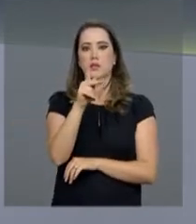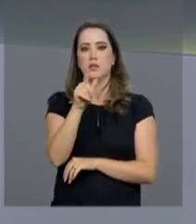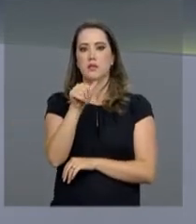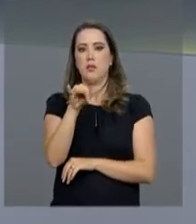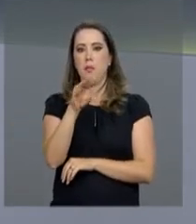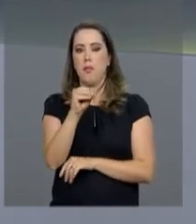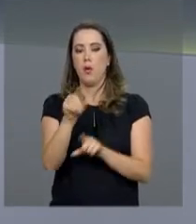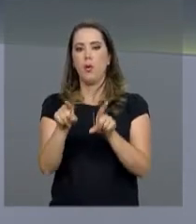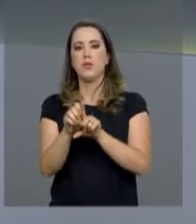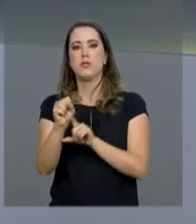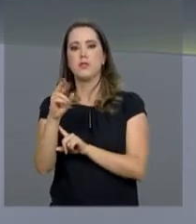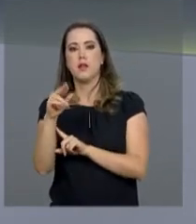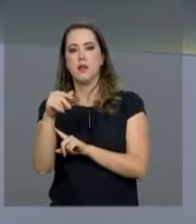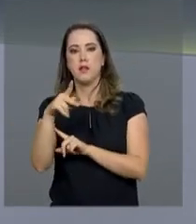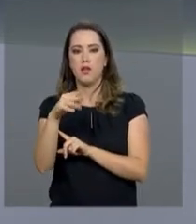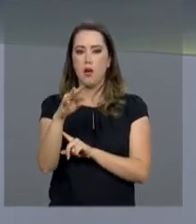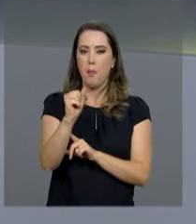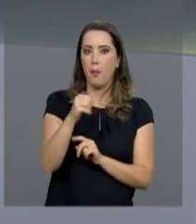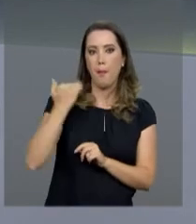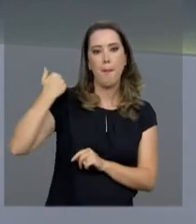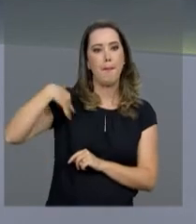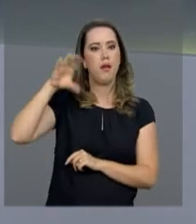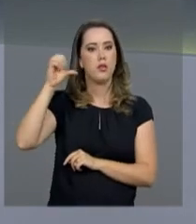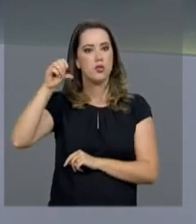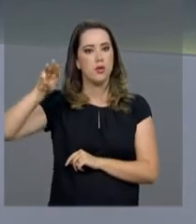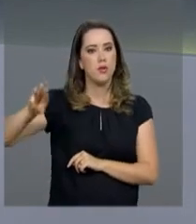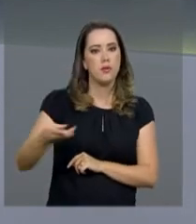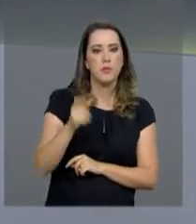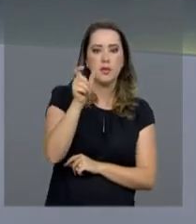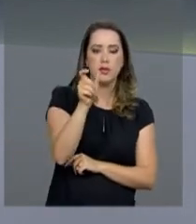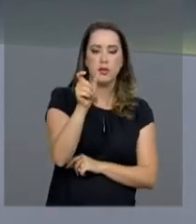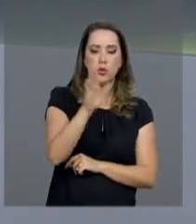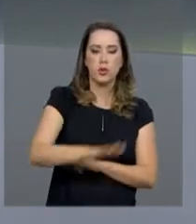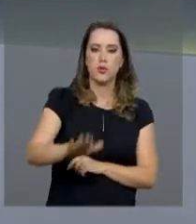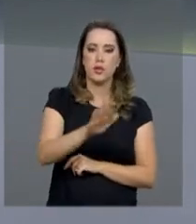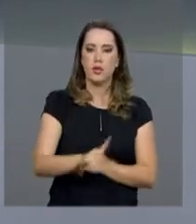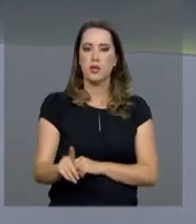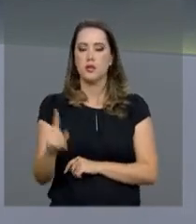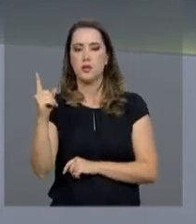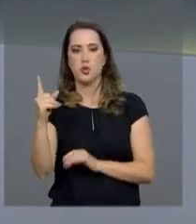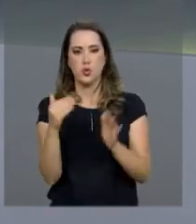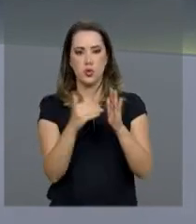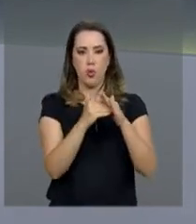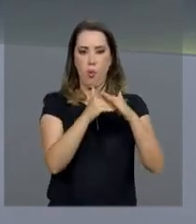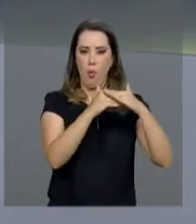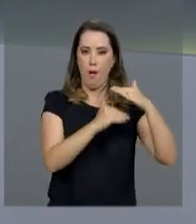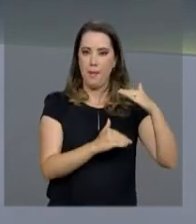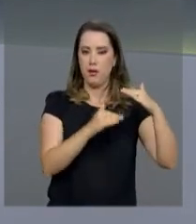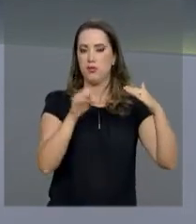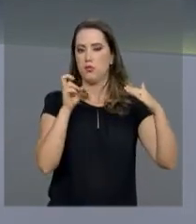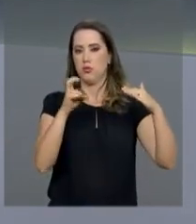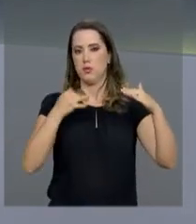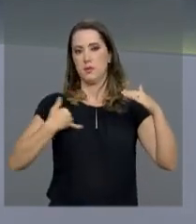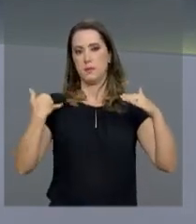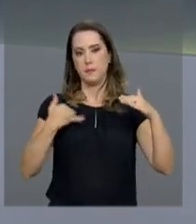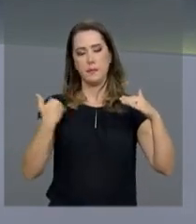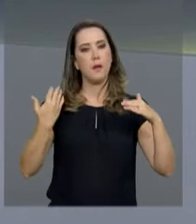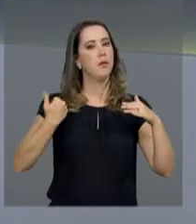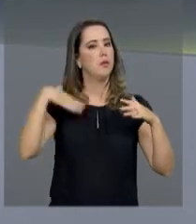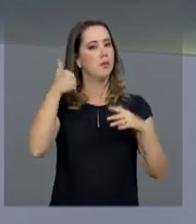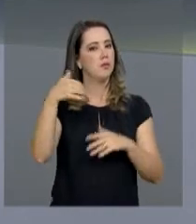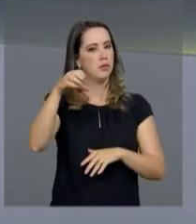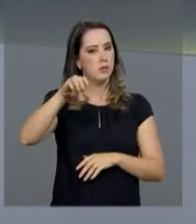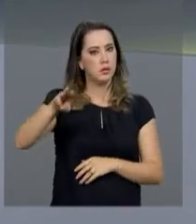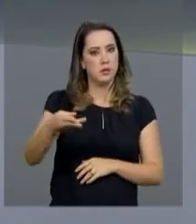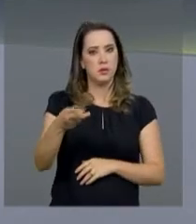sarampo alcançou mais de nove milhões e meio de crianças de 1 a 5 anos foram aplicadas mais de 19 milhões de doses à